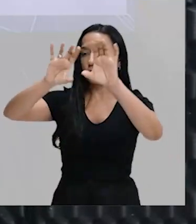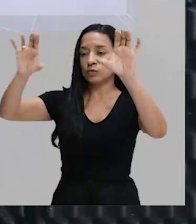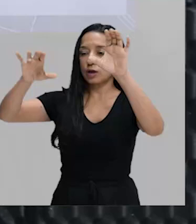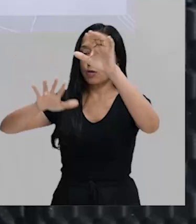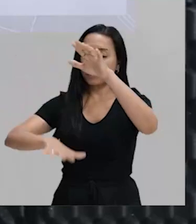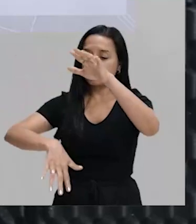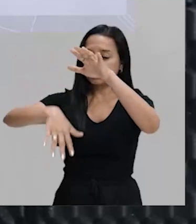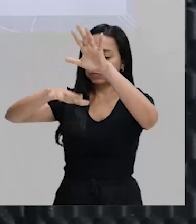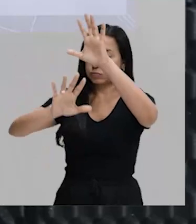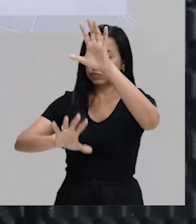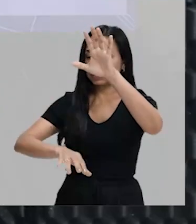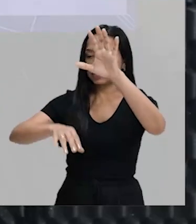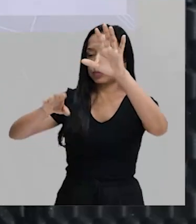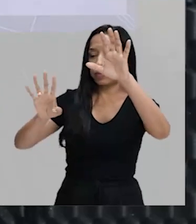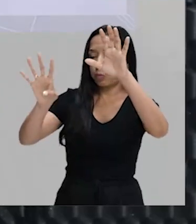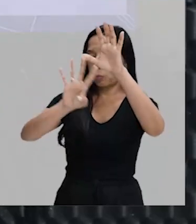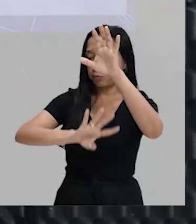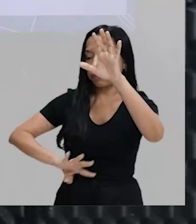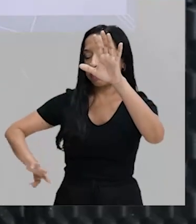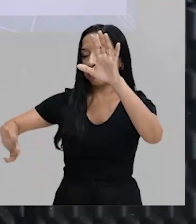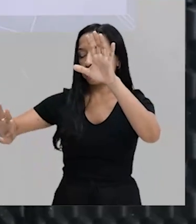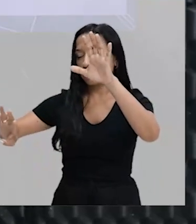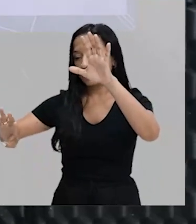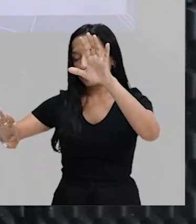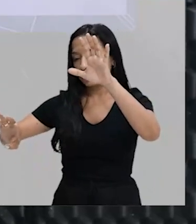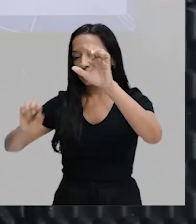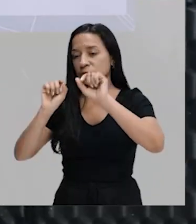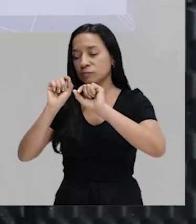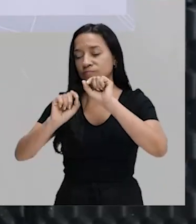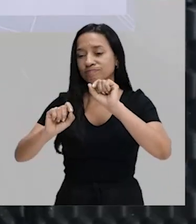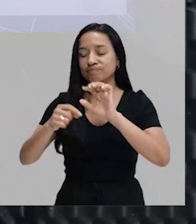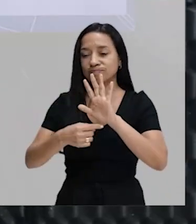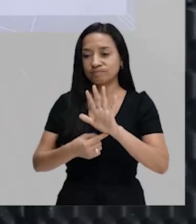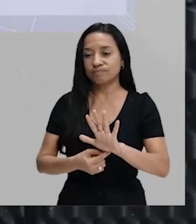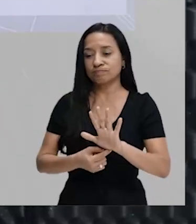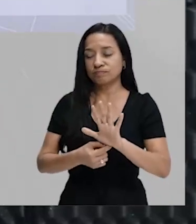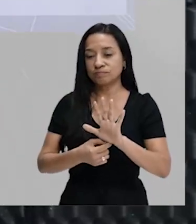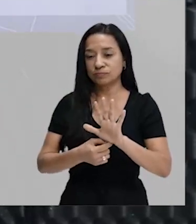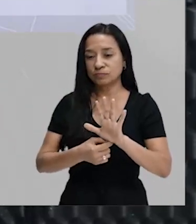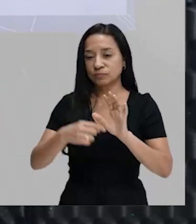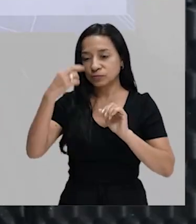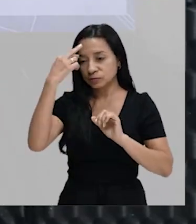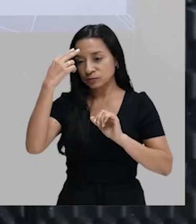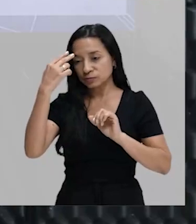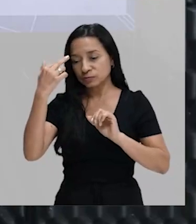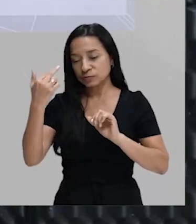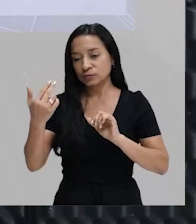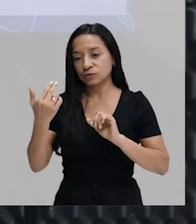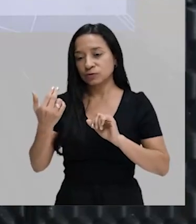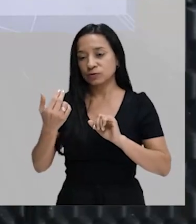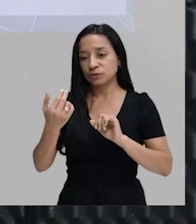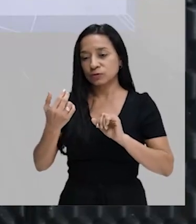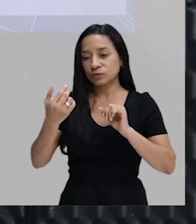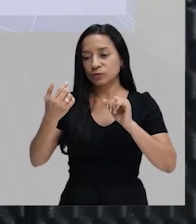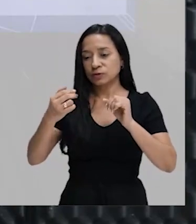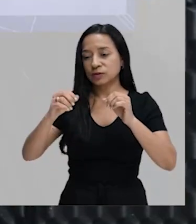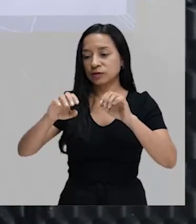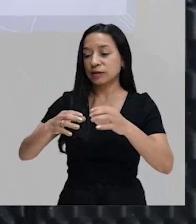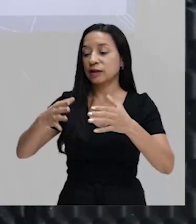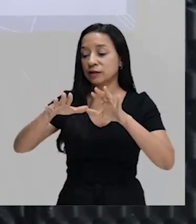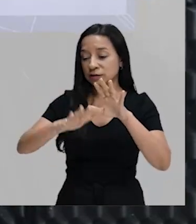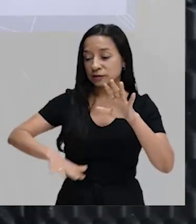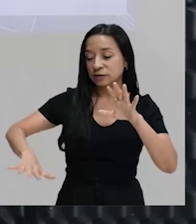uma espécie de arco-íris. Dizendo as lendas, né, as águas se abriram e